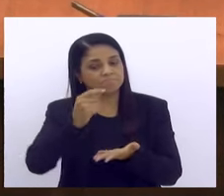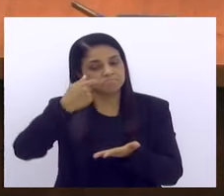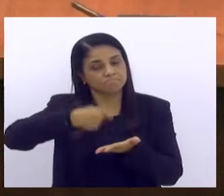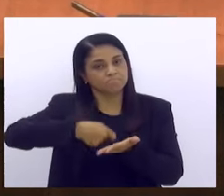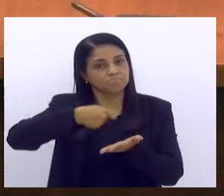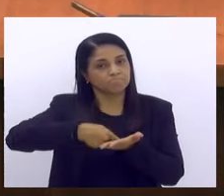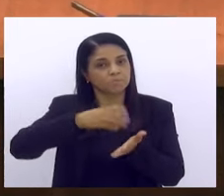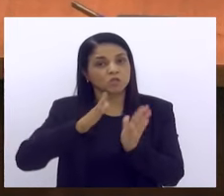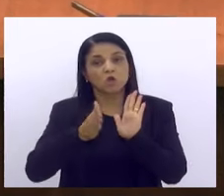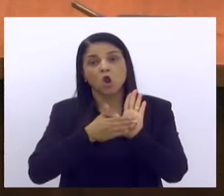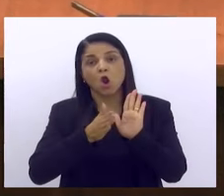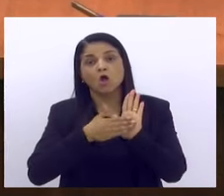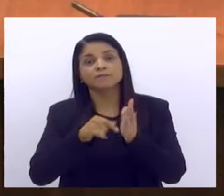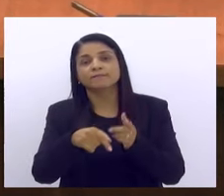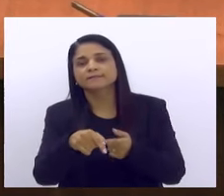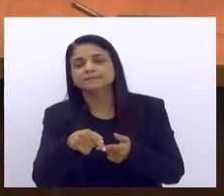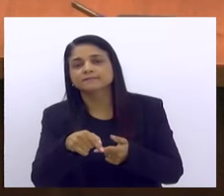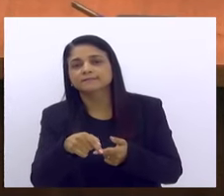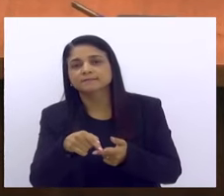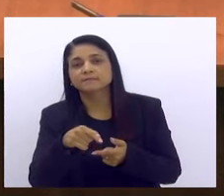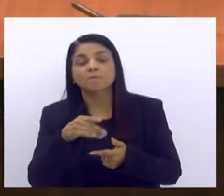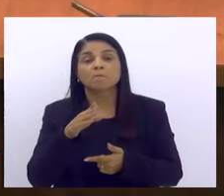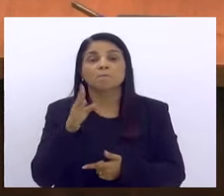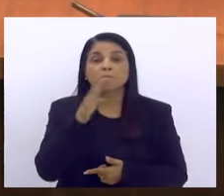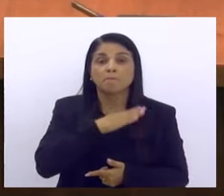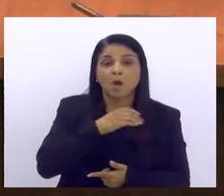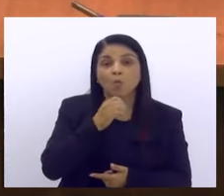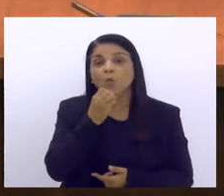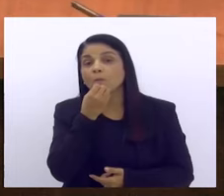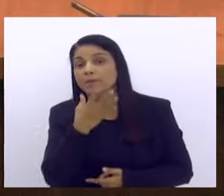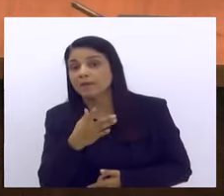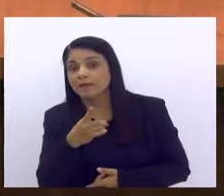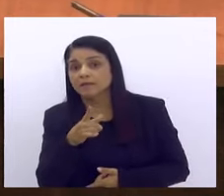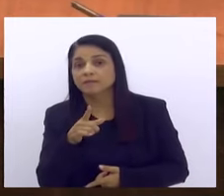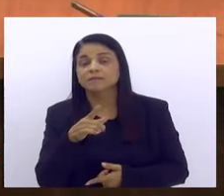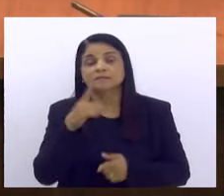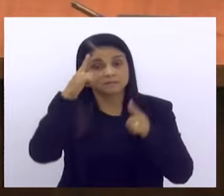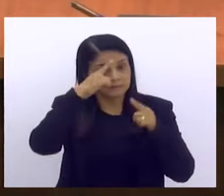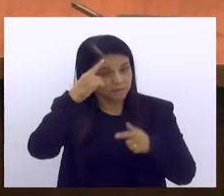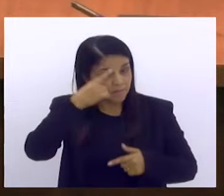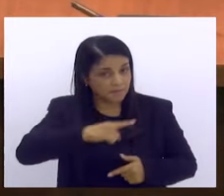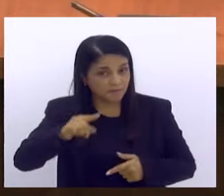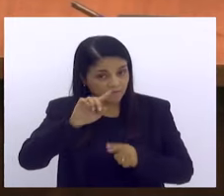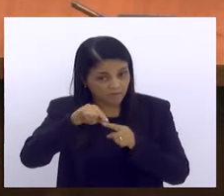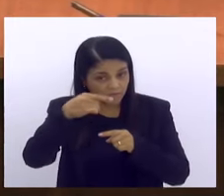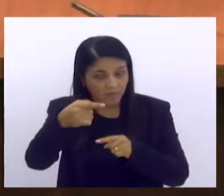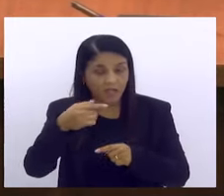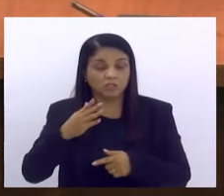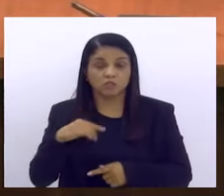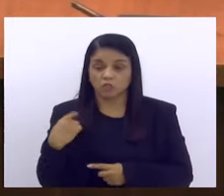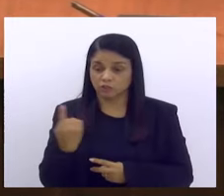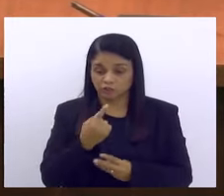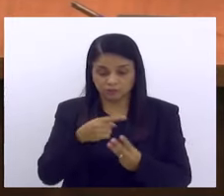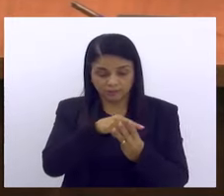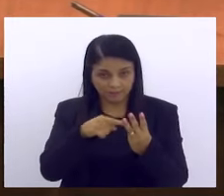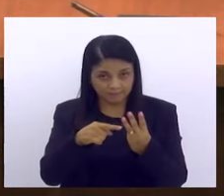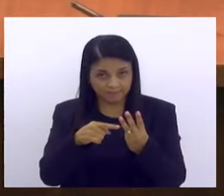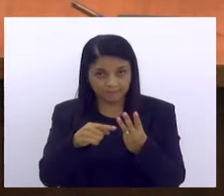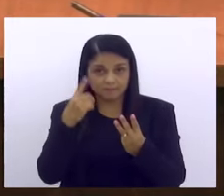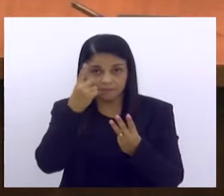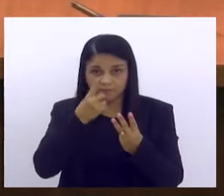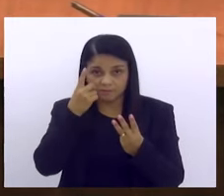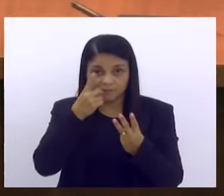por bem ou por mal, porque na semana que vem, nós, eu, deputado Felipe Poubel e deputado Alan